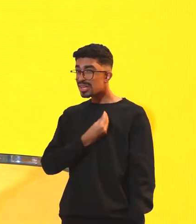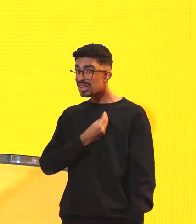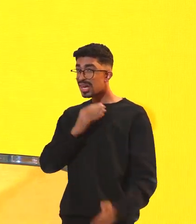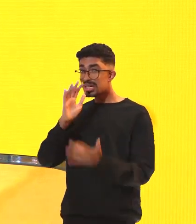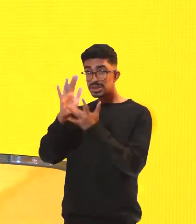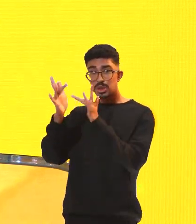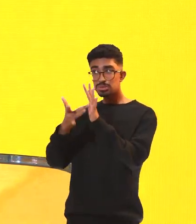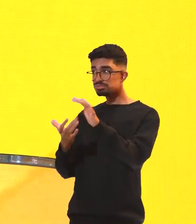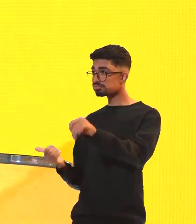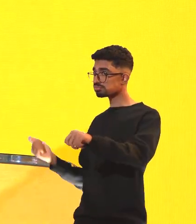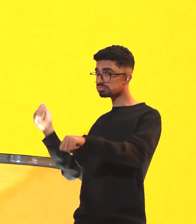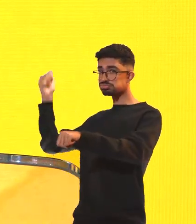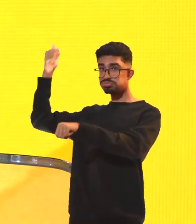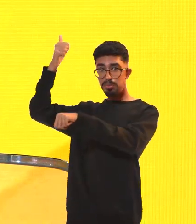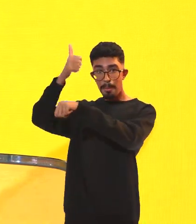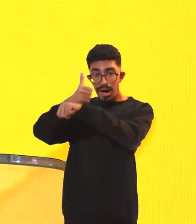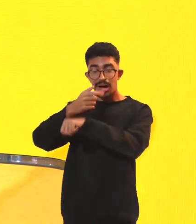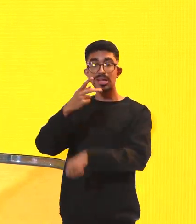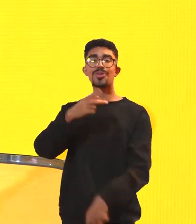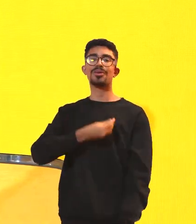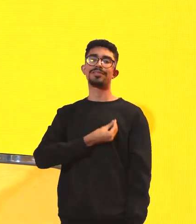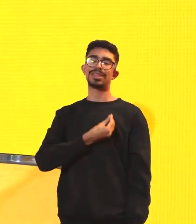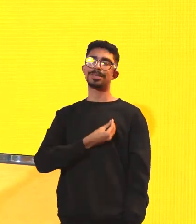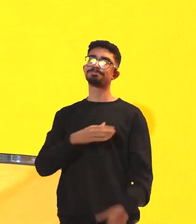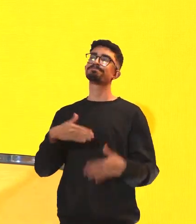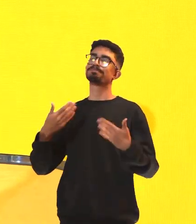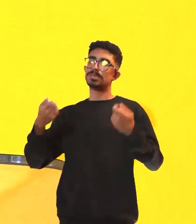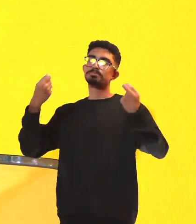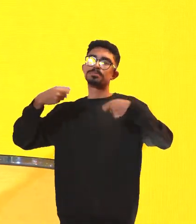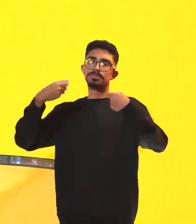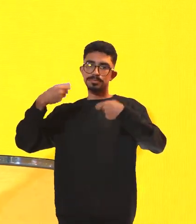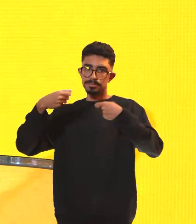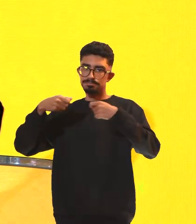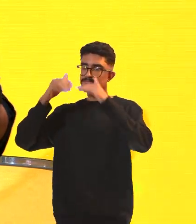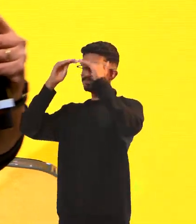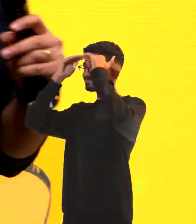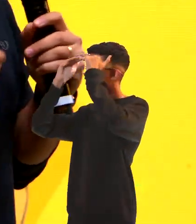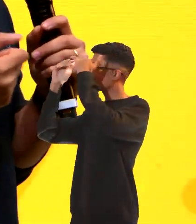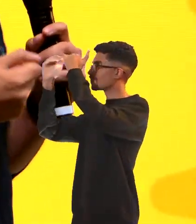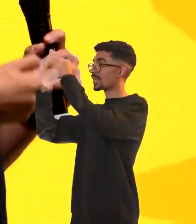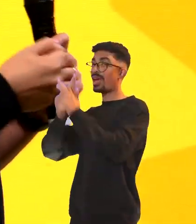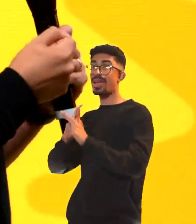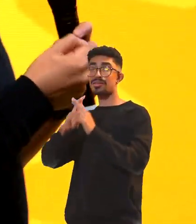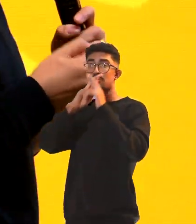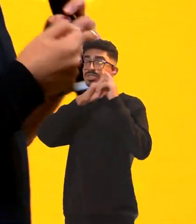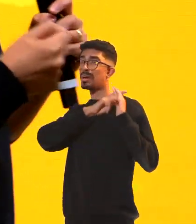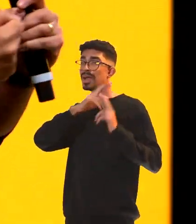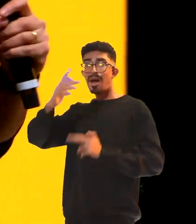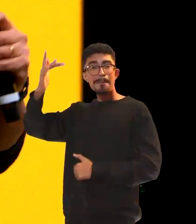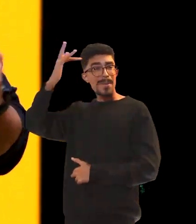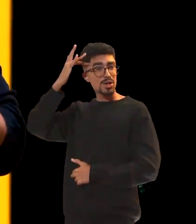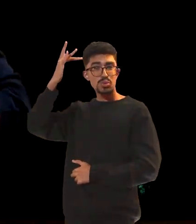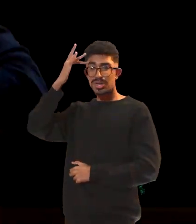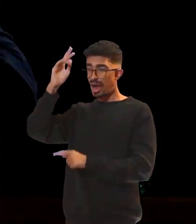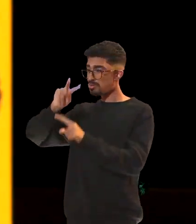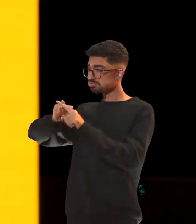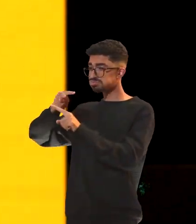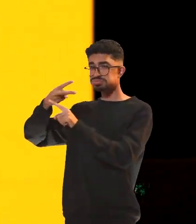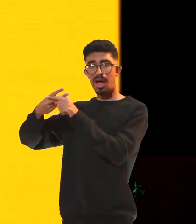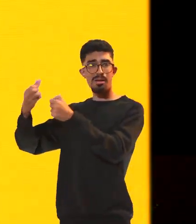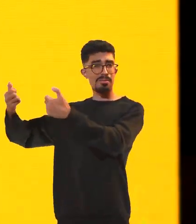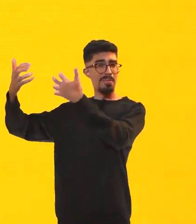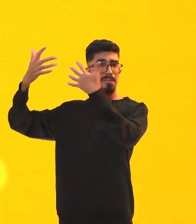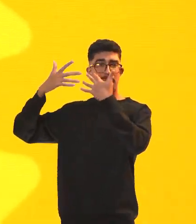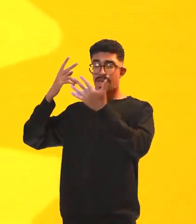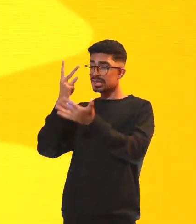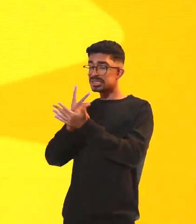como a gente cantou. Você precisa cuidar bem, você precisa guardar, você precisa ser responsável, você precisa multiplicar, você precisa cuidar